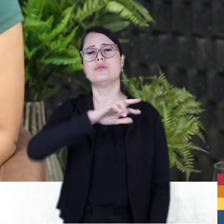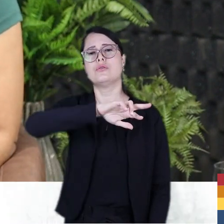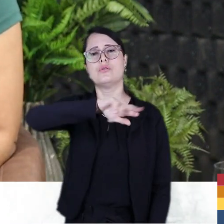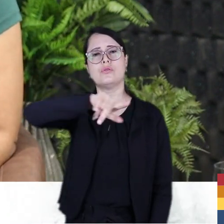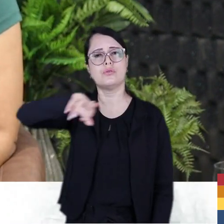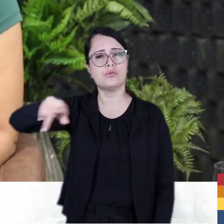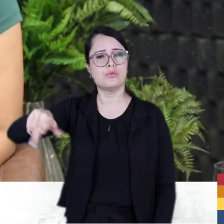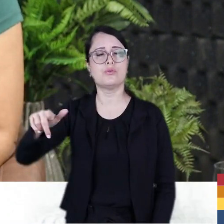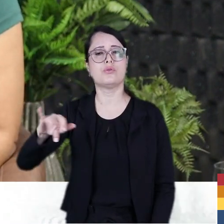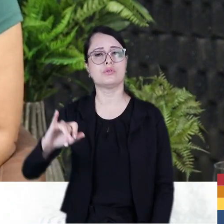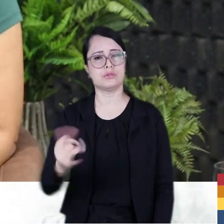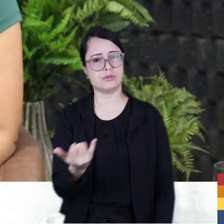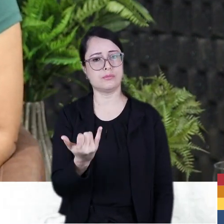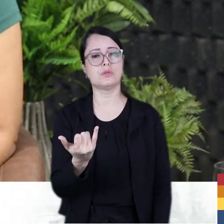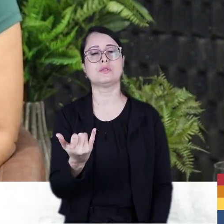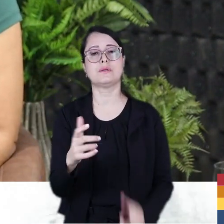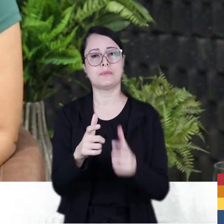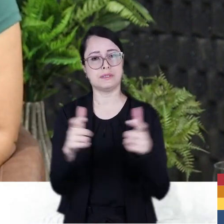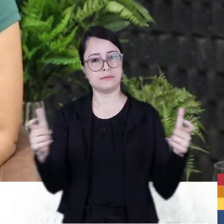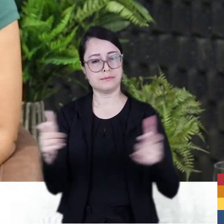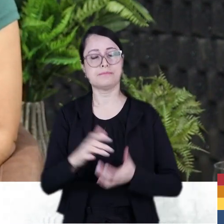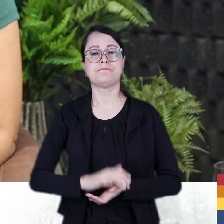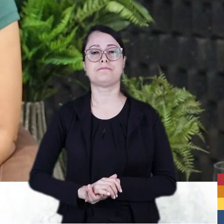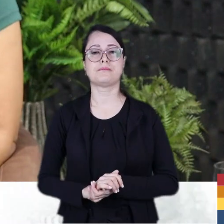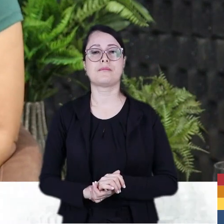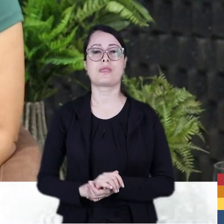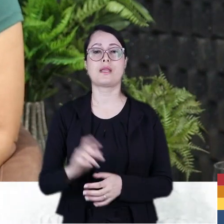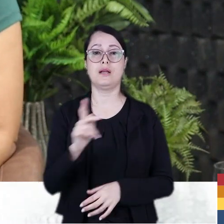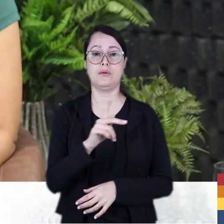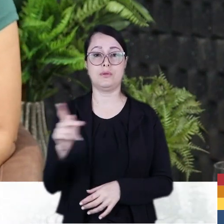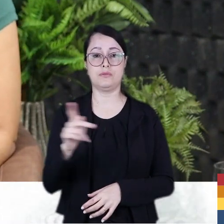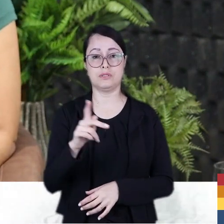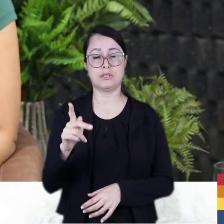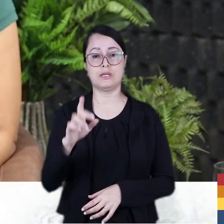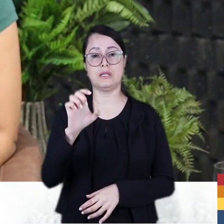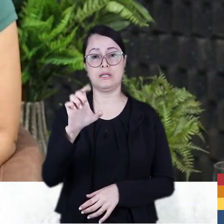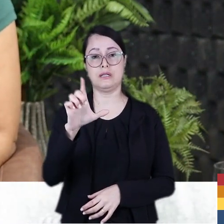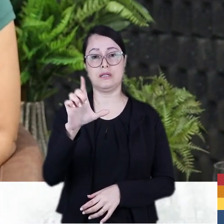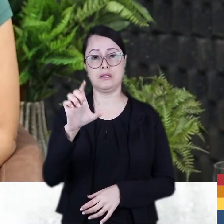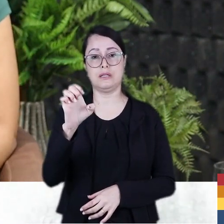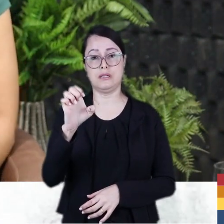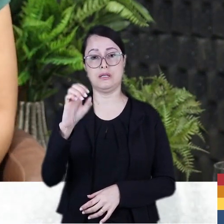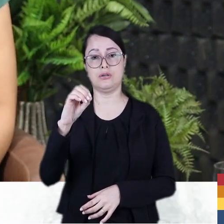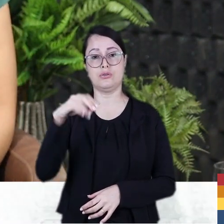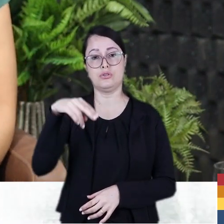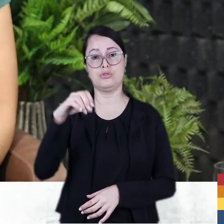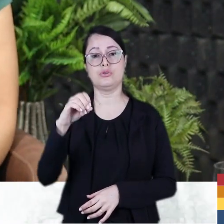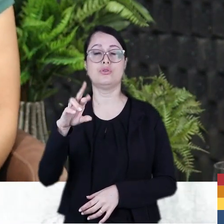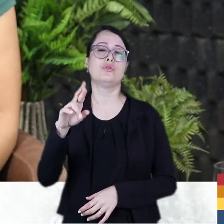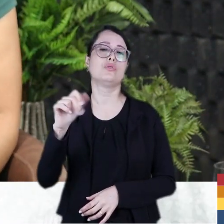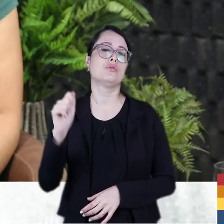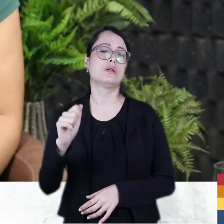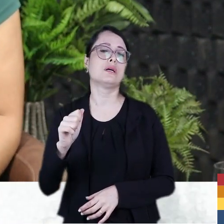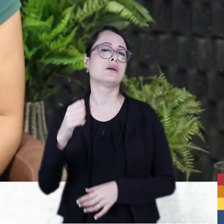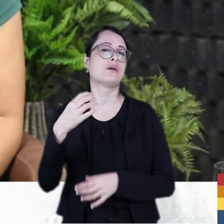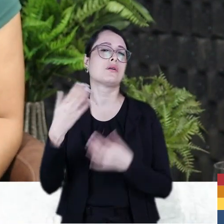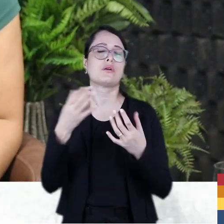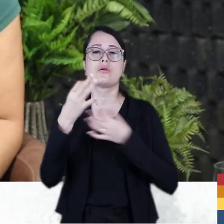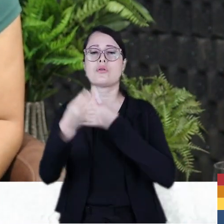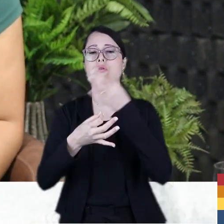integrado ao profissional, não é isso, professora, que a senhora, inclusive, né, fez parte desse processo e,